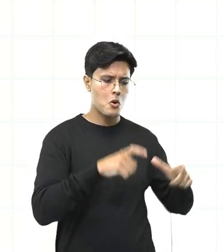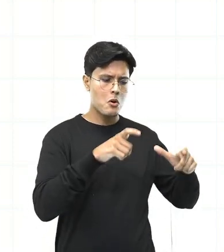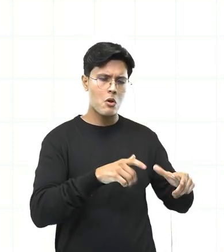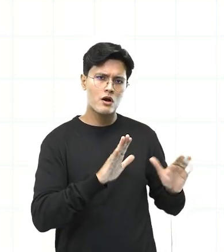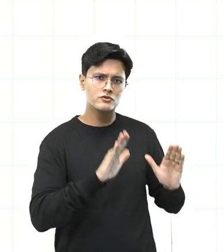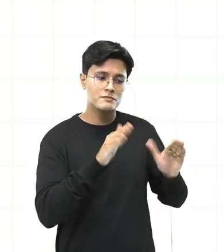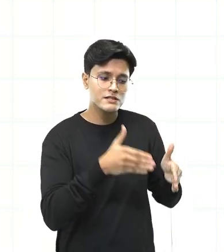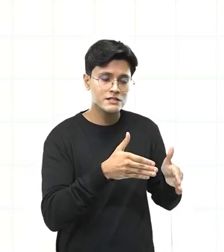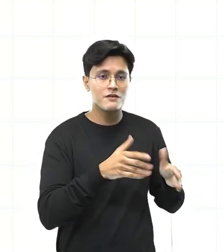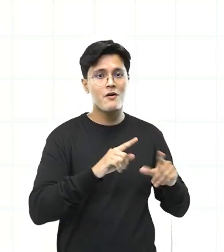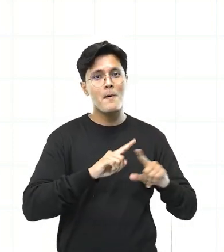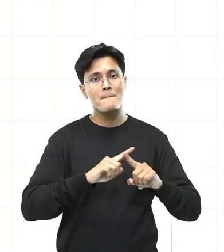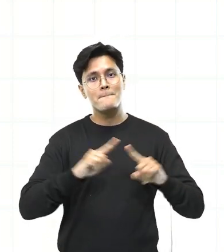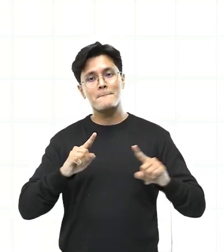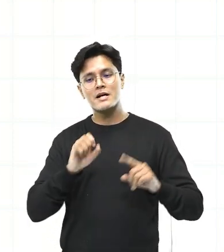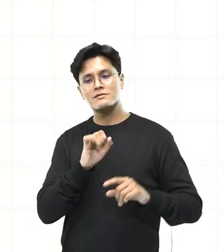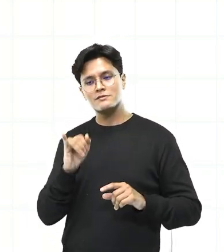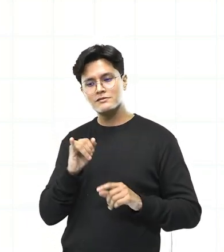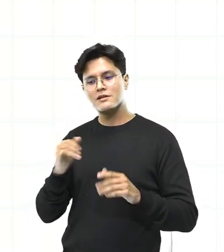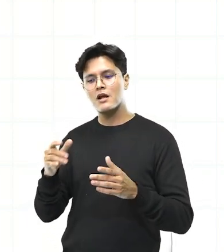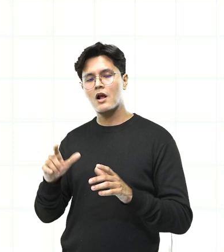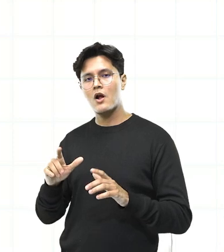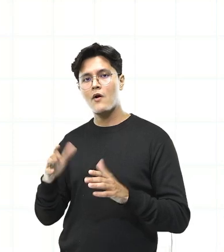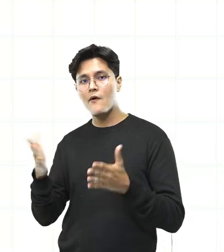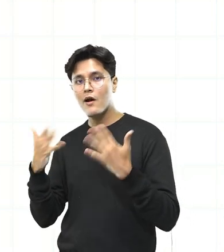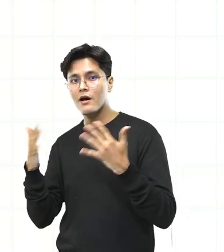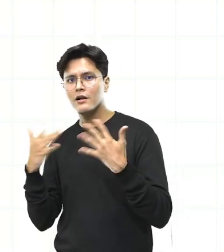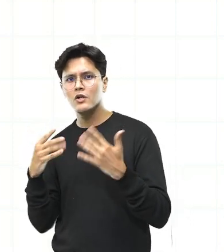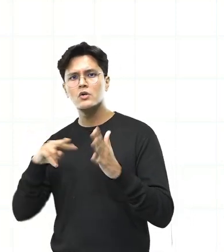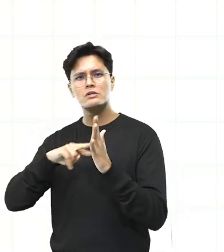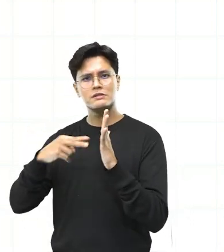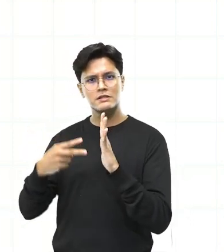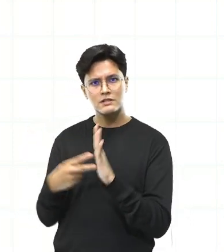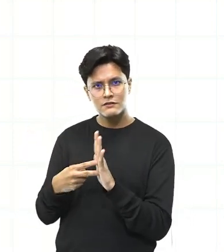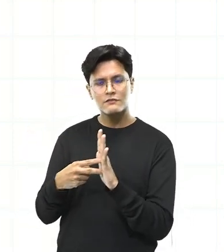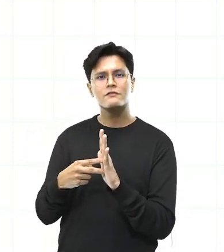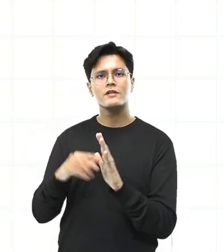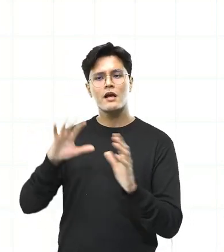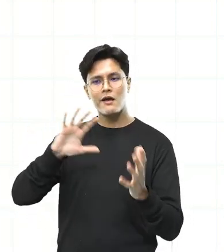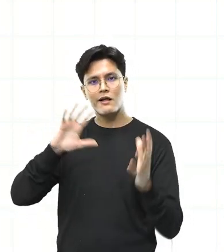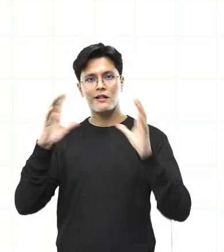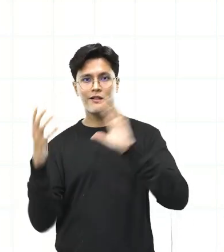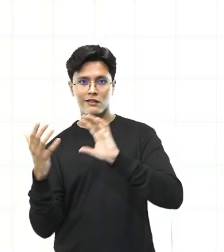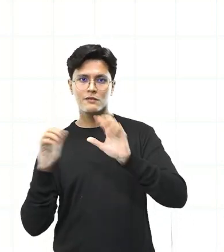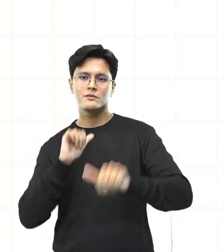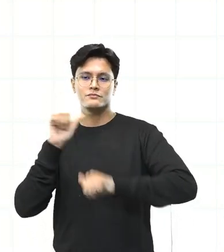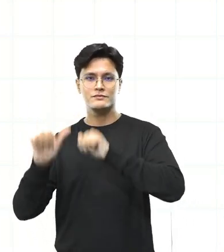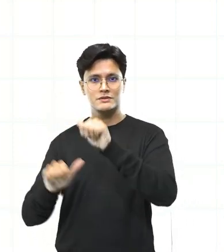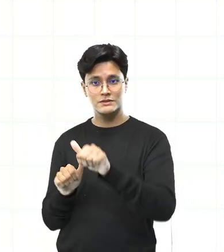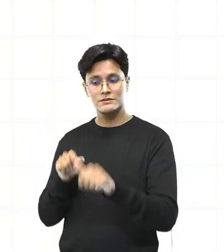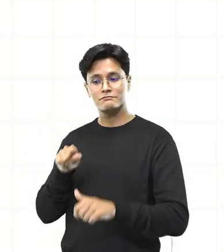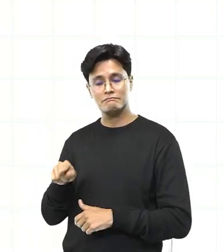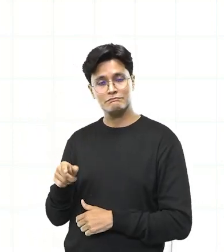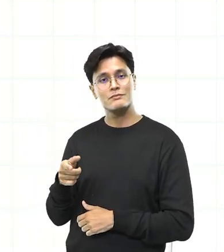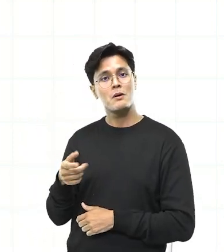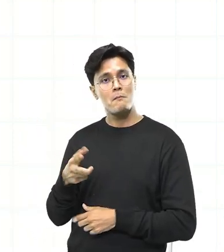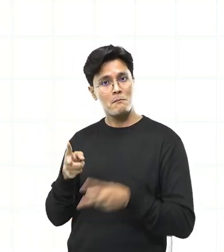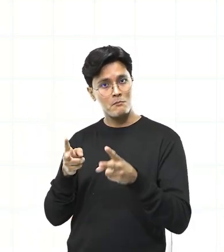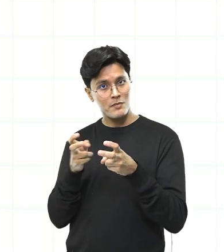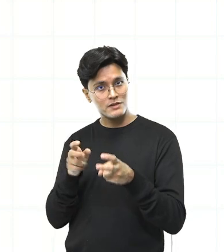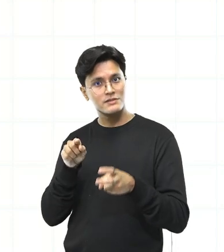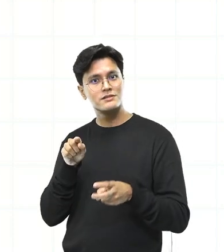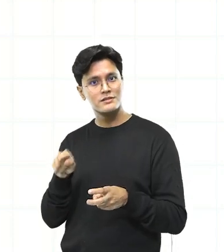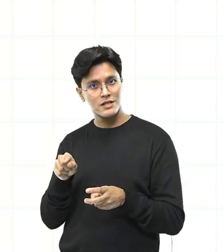Mas quando é calor, significa mudança climática. Então vejam que alguém também que leu